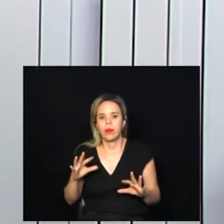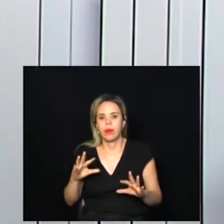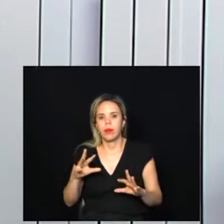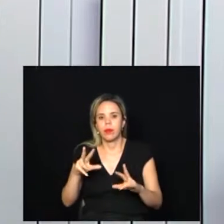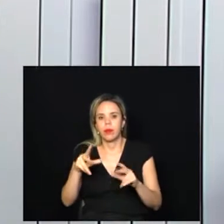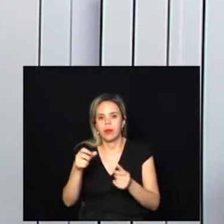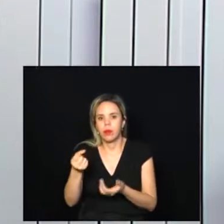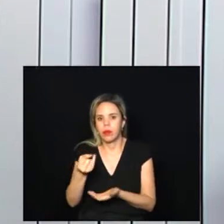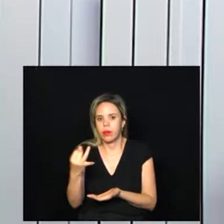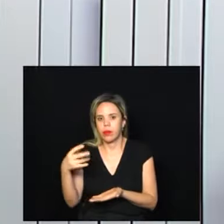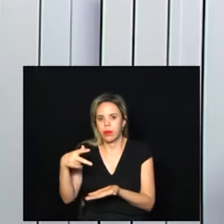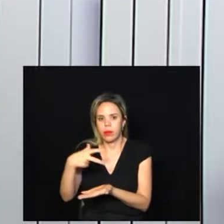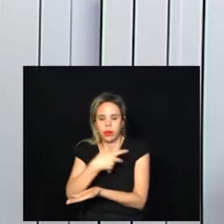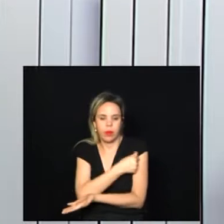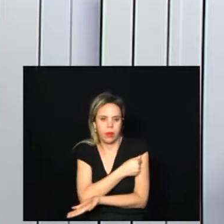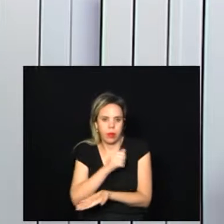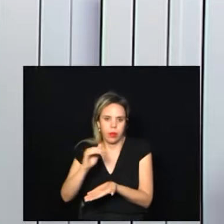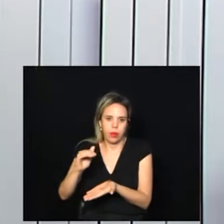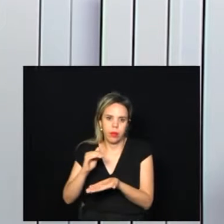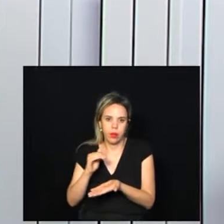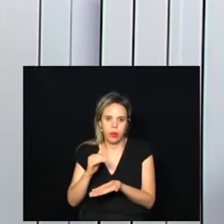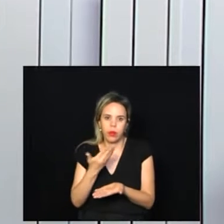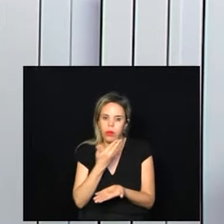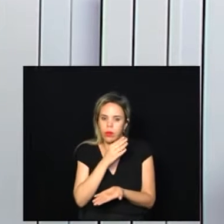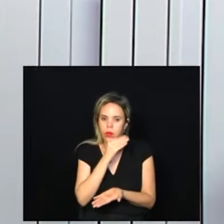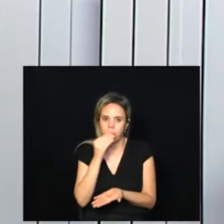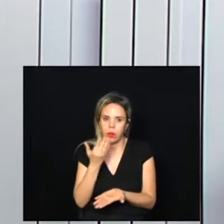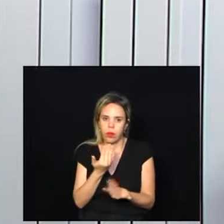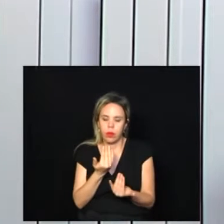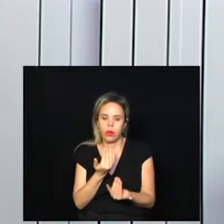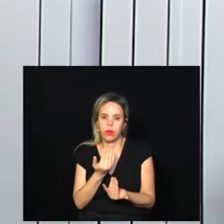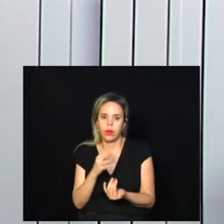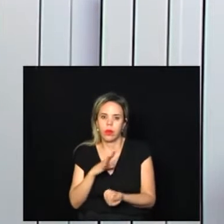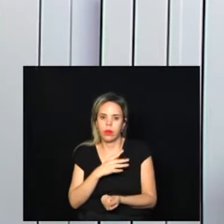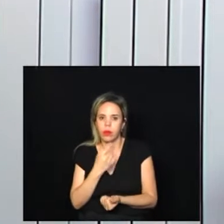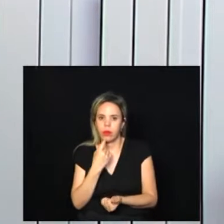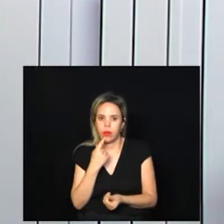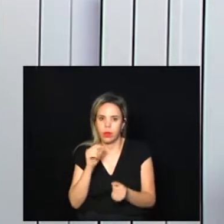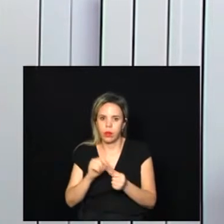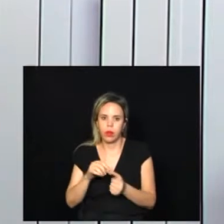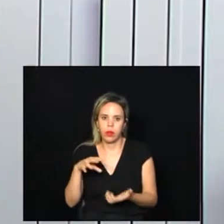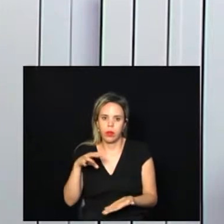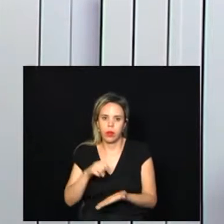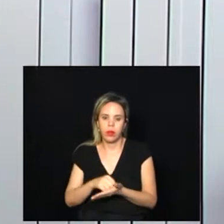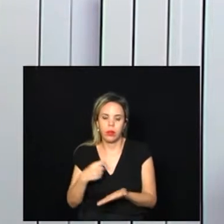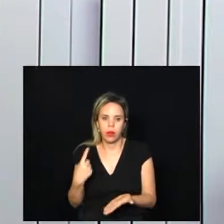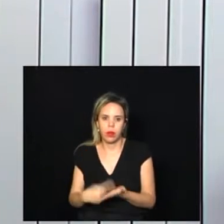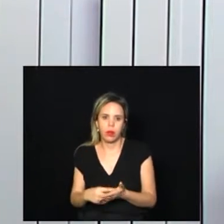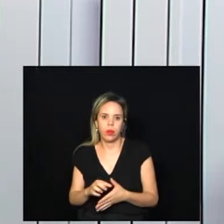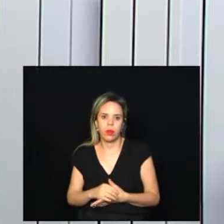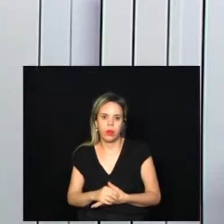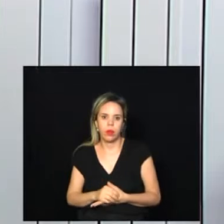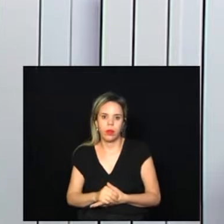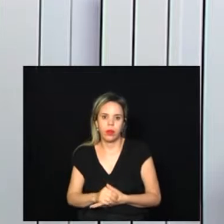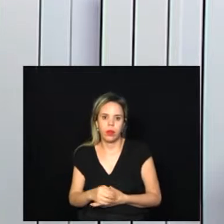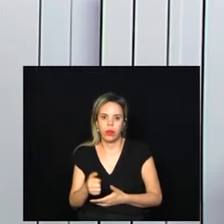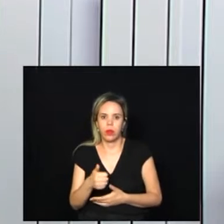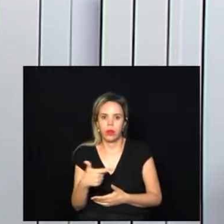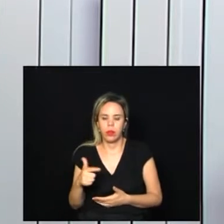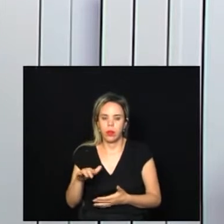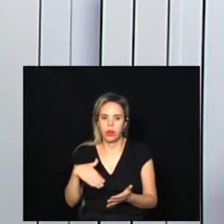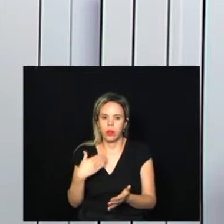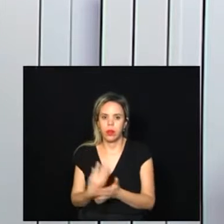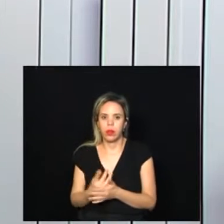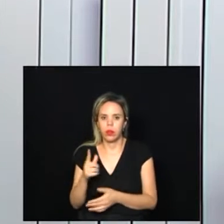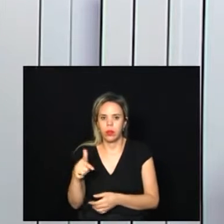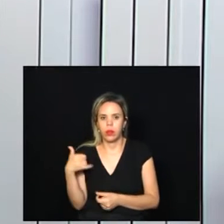as doses que estavam disponíveis, os jovens da cidade de Campinas fizeram este agendamento entre 12 a